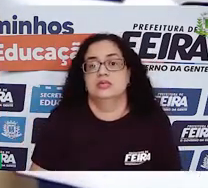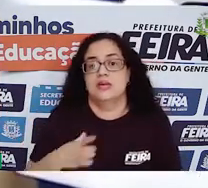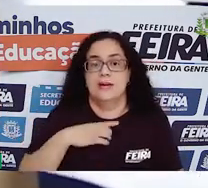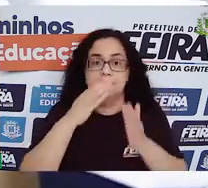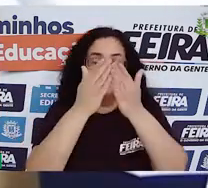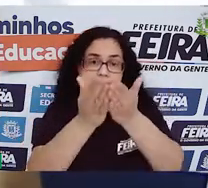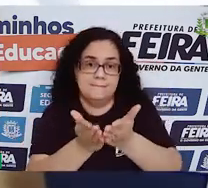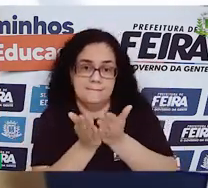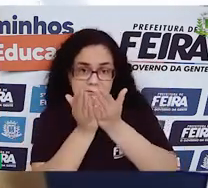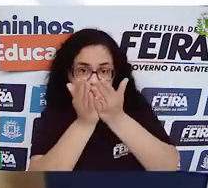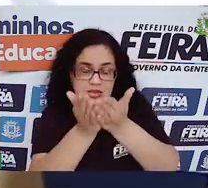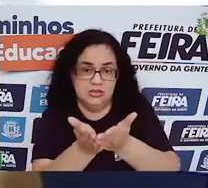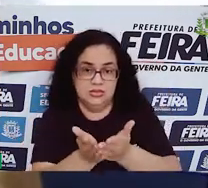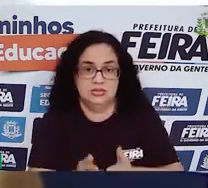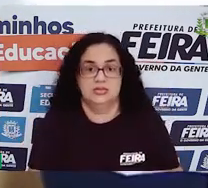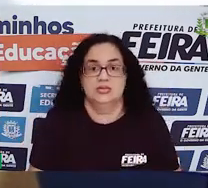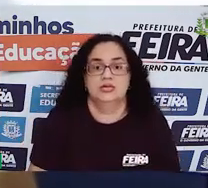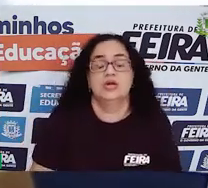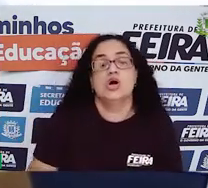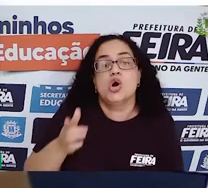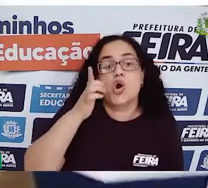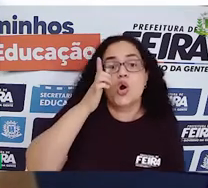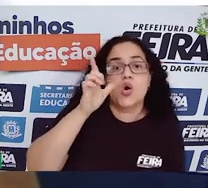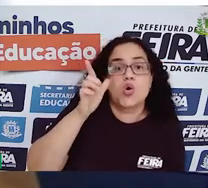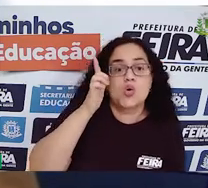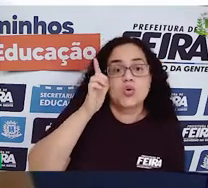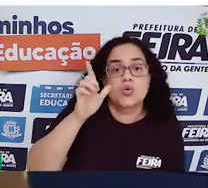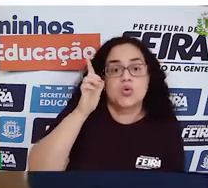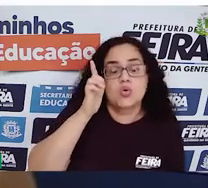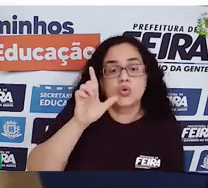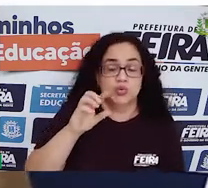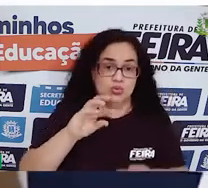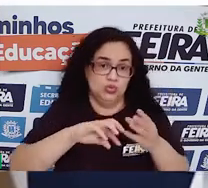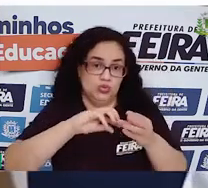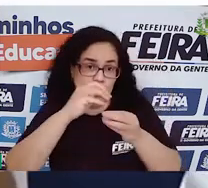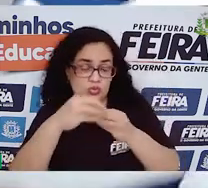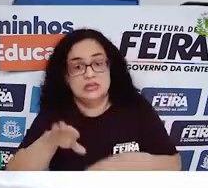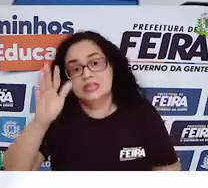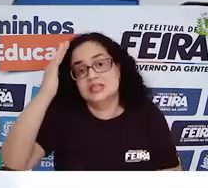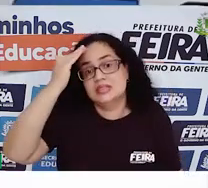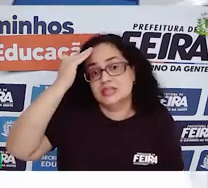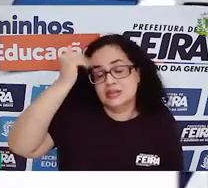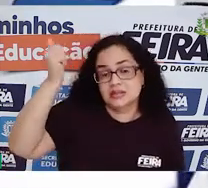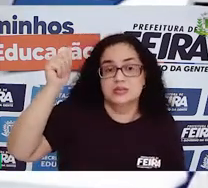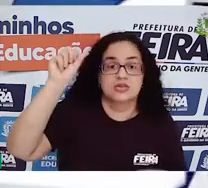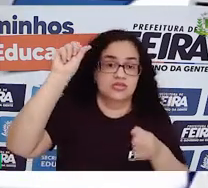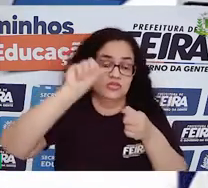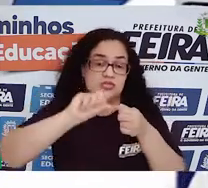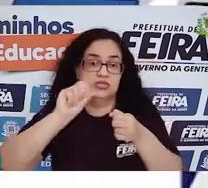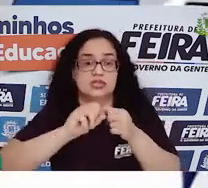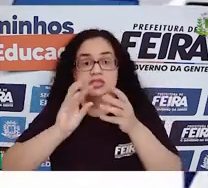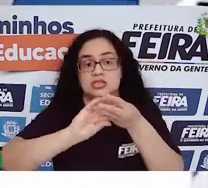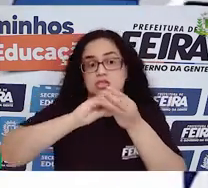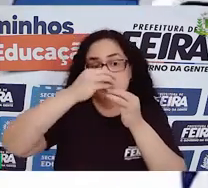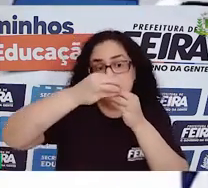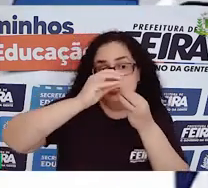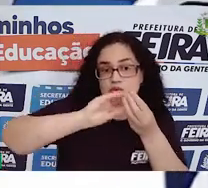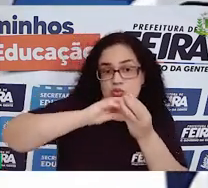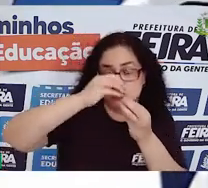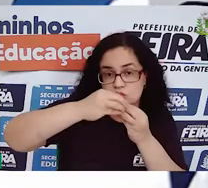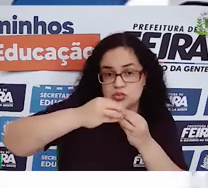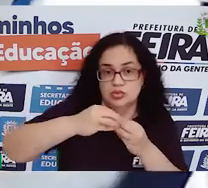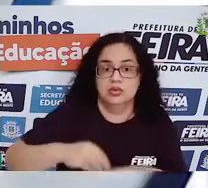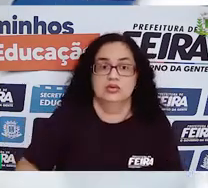barco. E aí, conseguiram acompanhar, conseguiram dobrar, já sabiam fazer essa dobradura? Olha